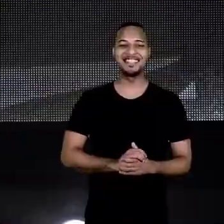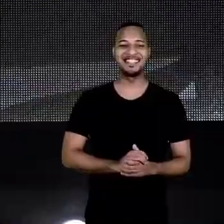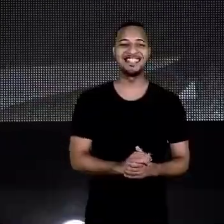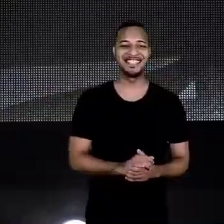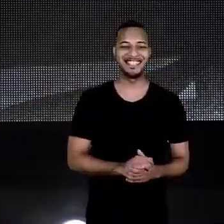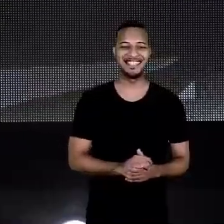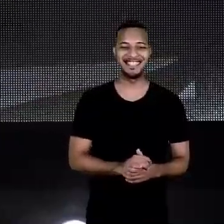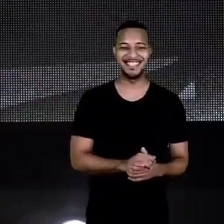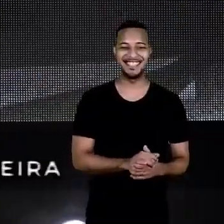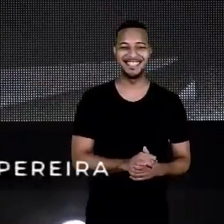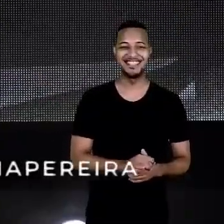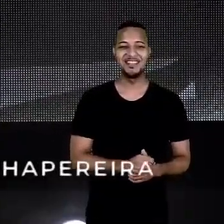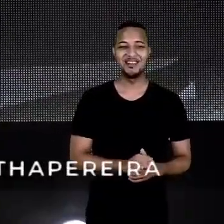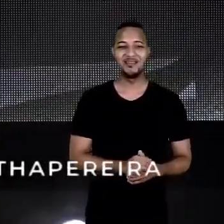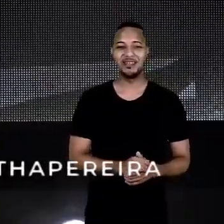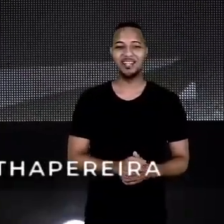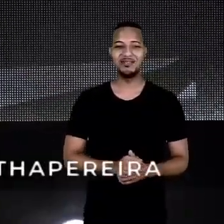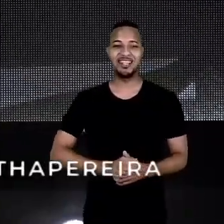Ei!